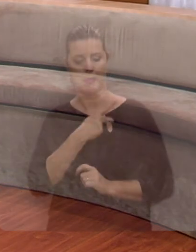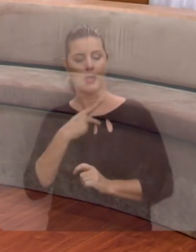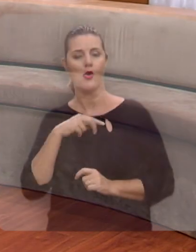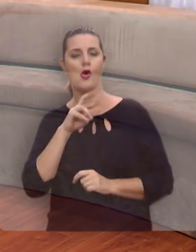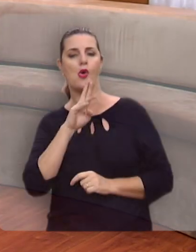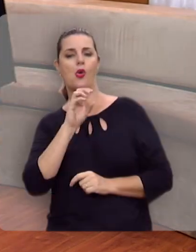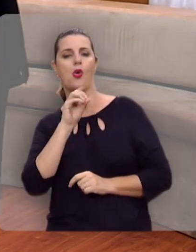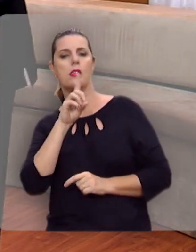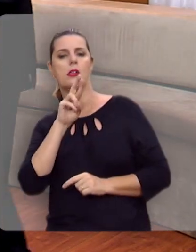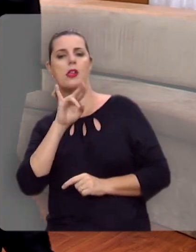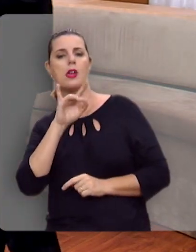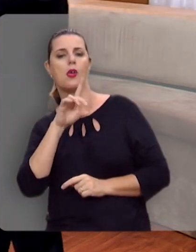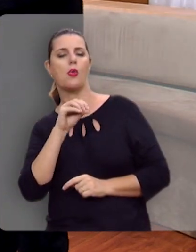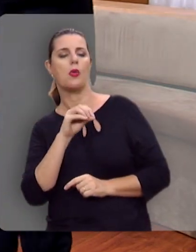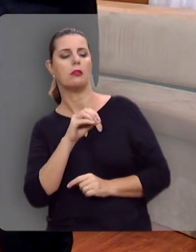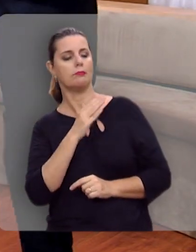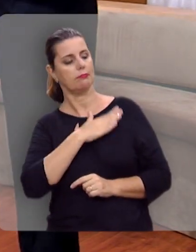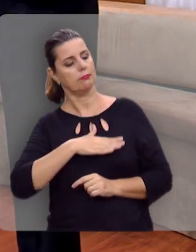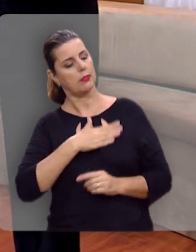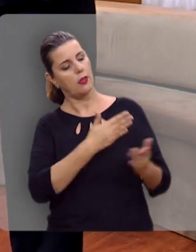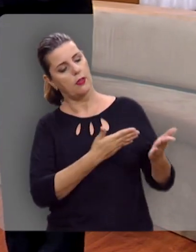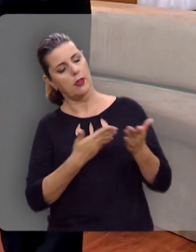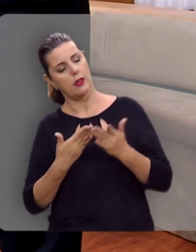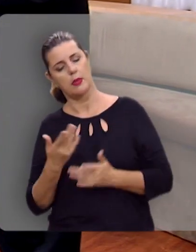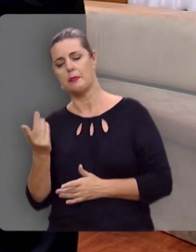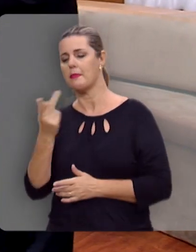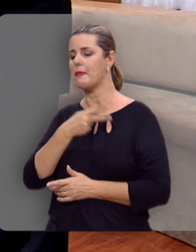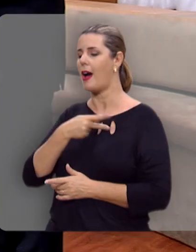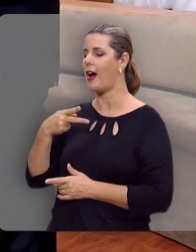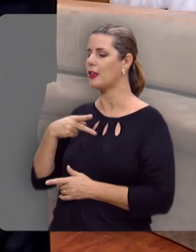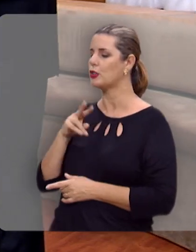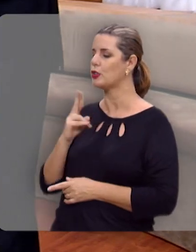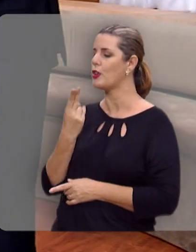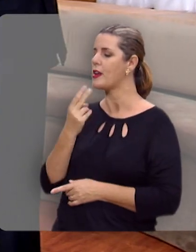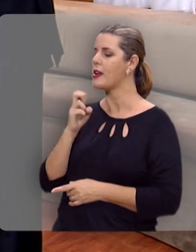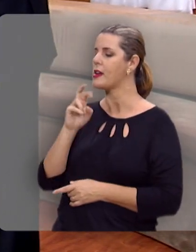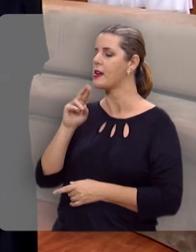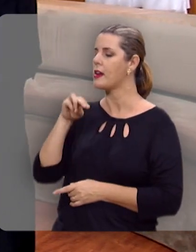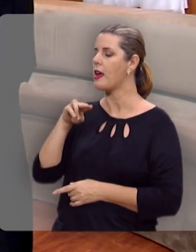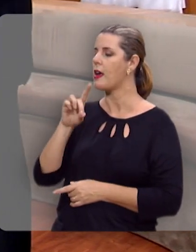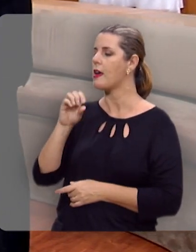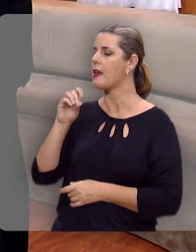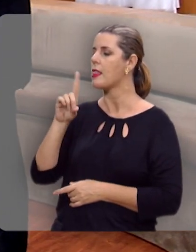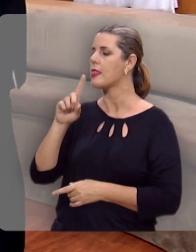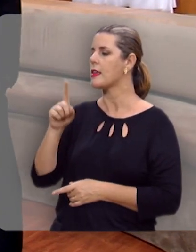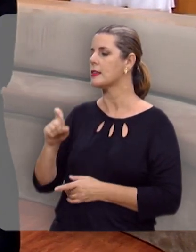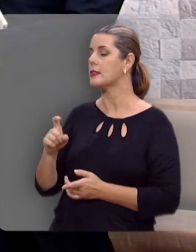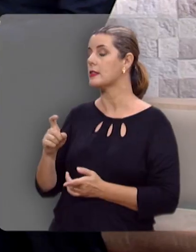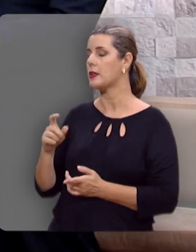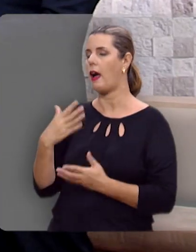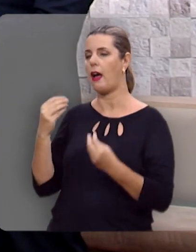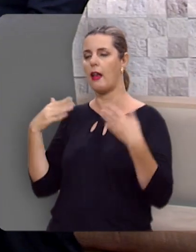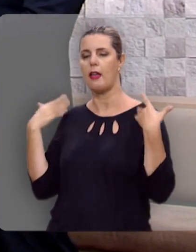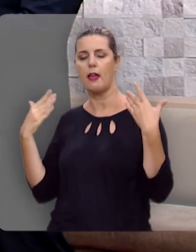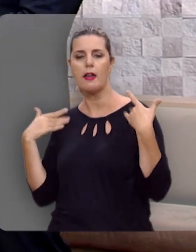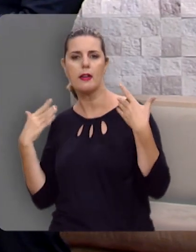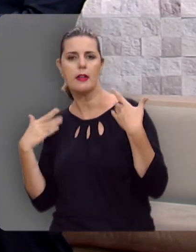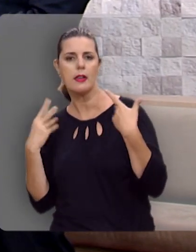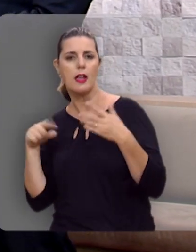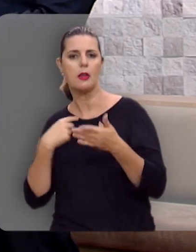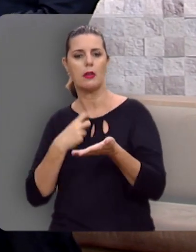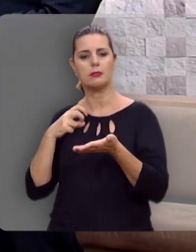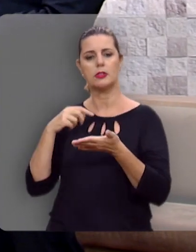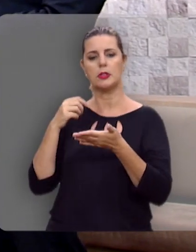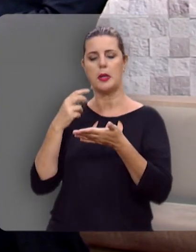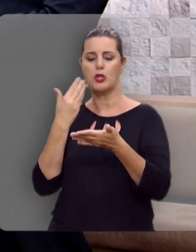Pastor Rodrigo, que privilégio tê-lo mais uma vez aqui, meu irmão. Olá, pastor Hernandes, que alegria, né? E quanto mais a gente se debruça